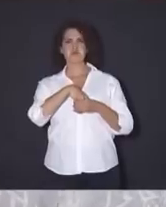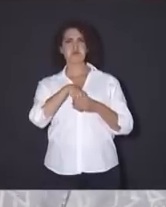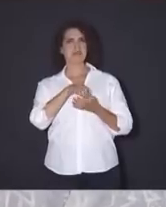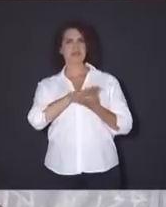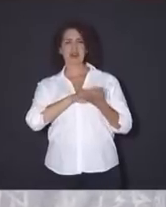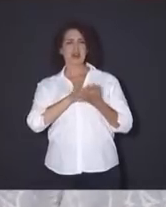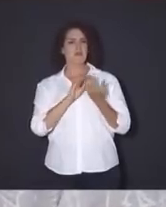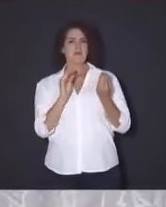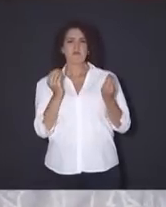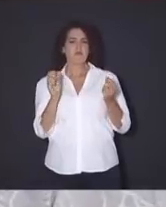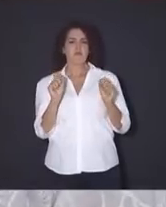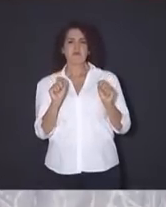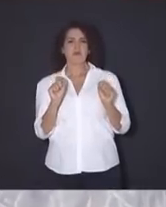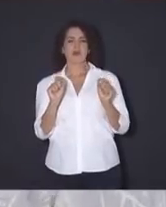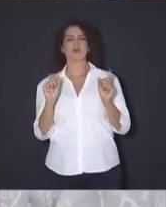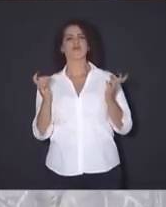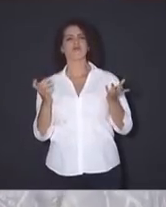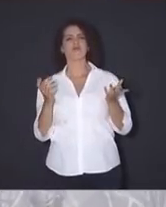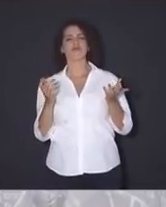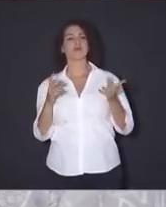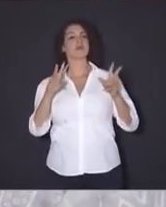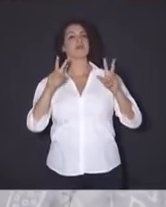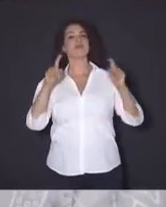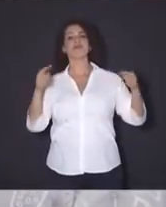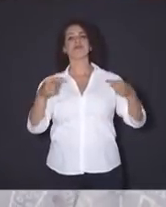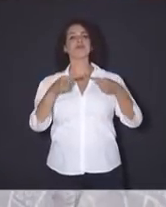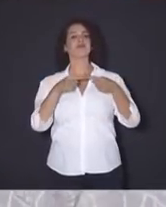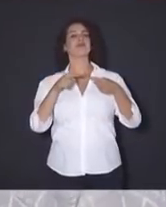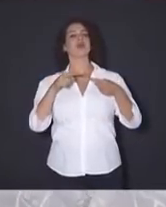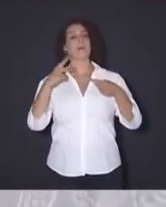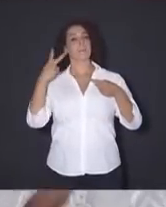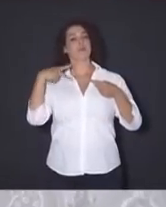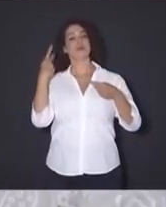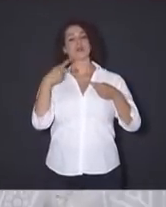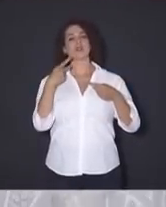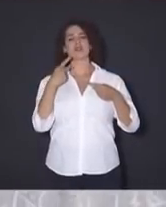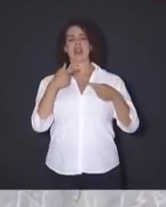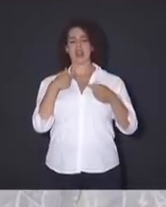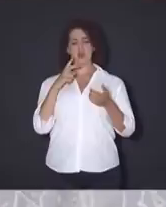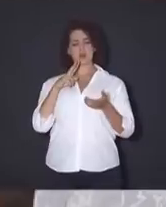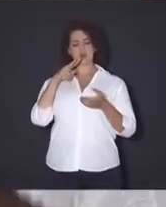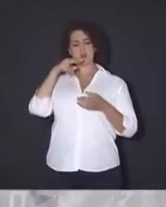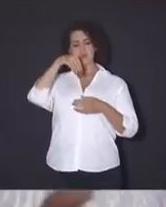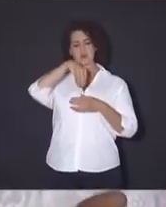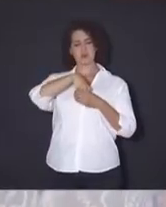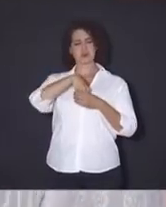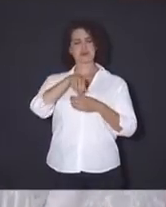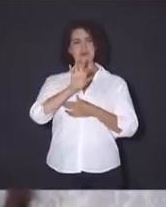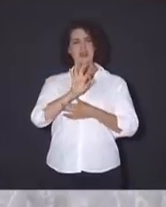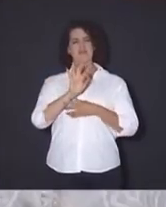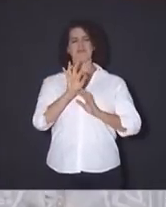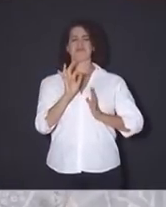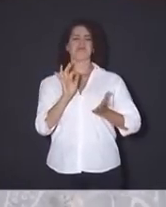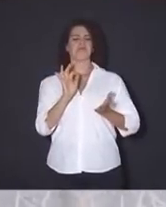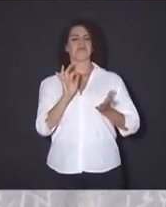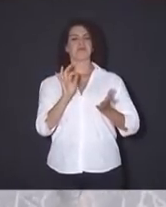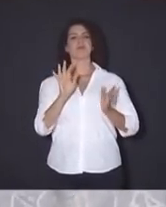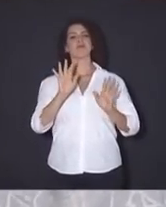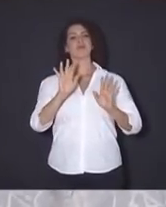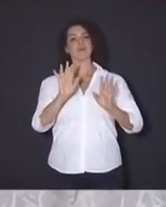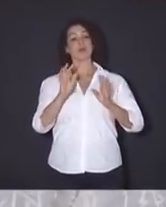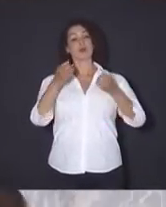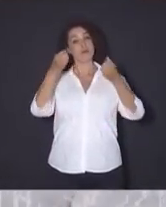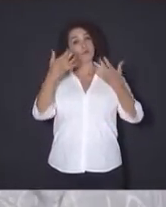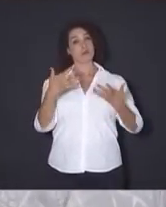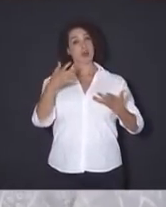todos sobretudo quando se diz respeito à política eu não entendi nada aí eu quero dizer essas pessoas sobretudo a juventude